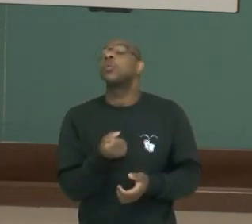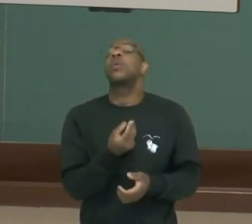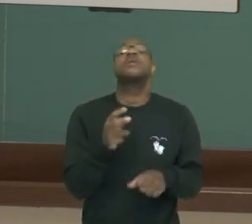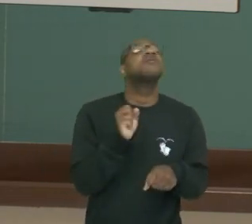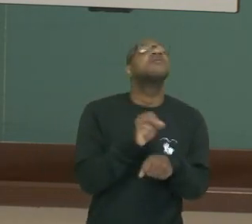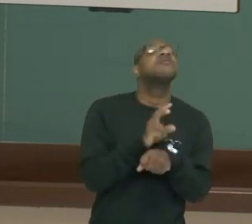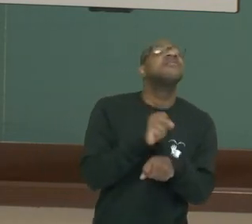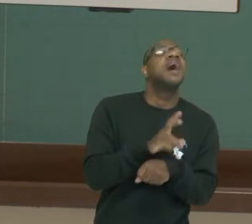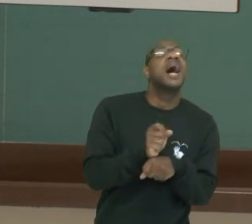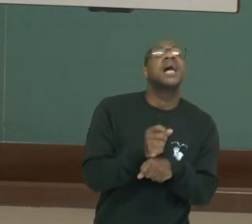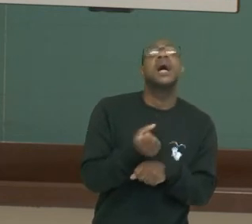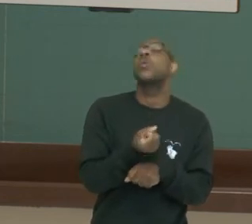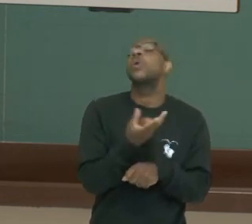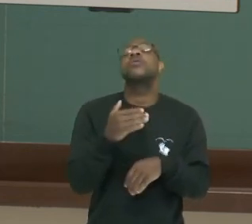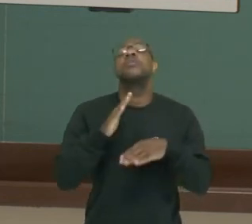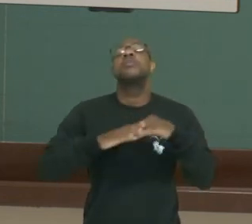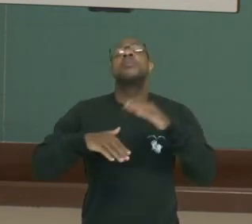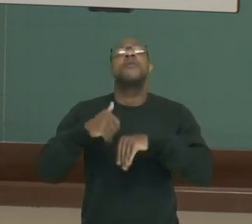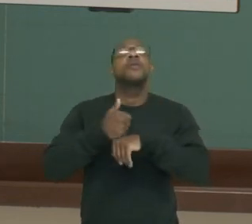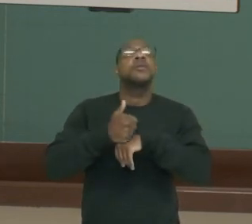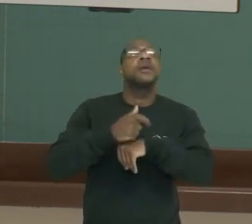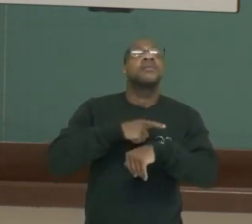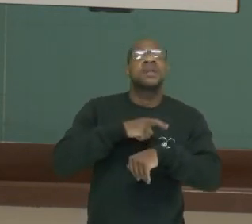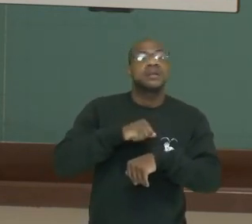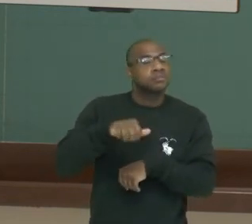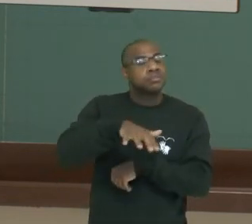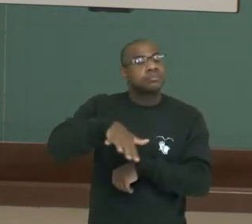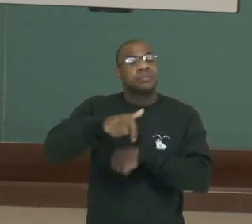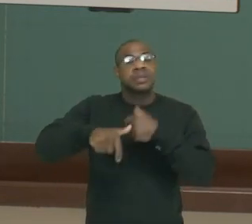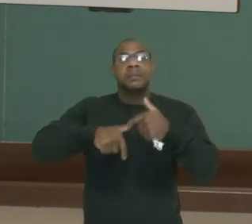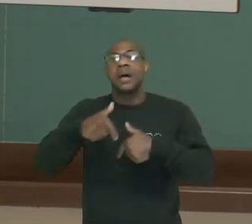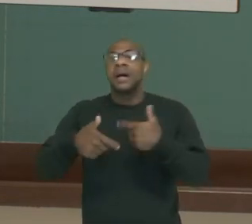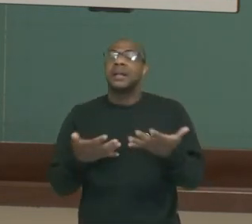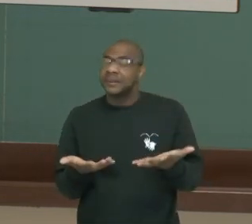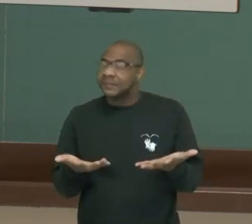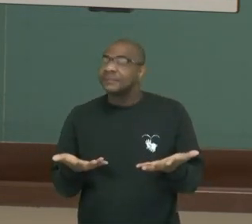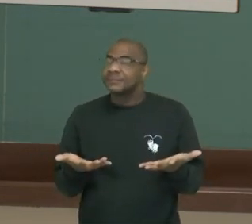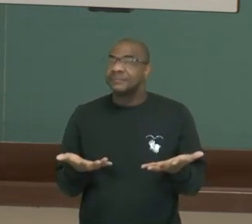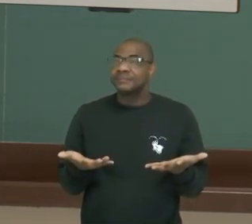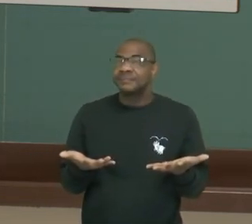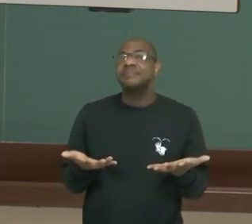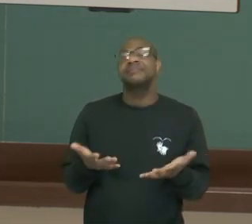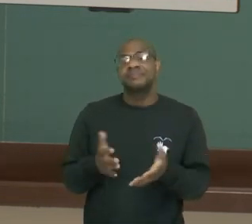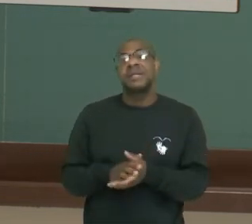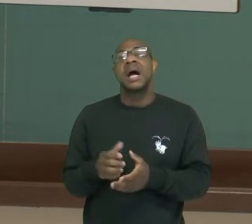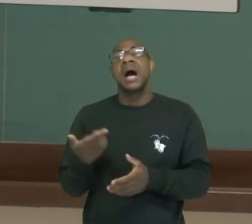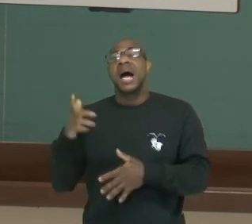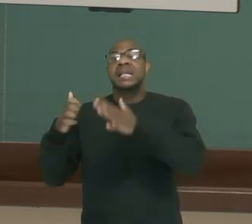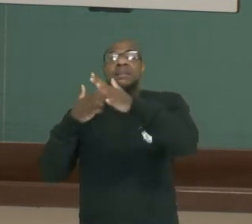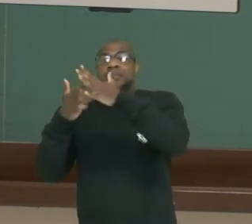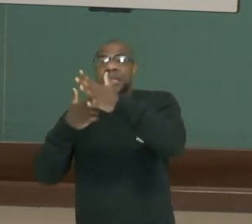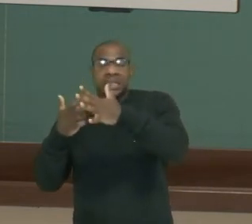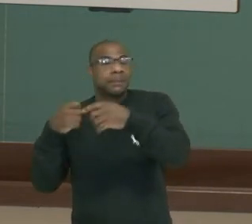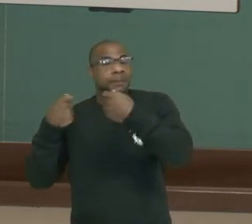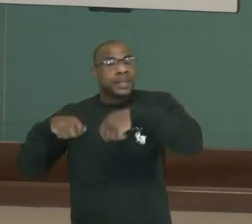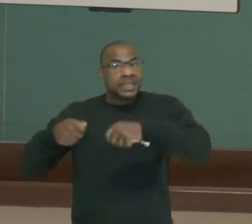de algumas áreas a nível profissional? Atente-se, essa entrevista desperta para isso,